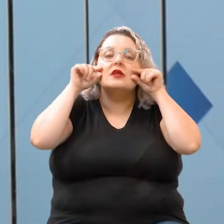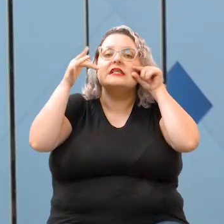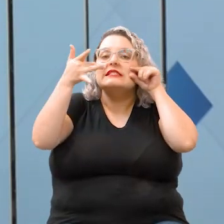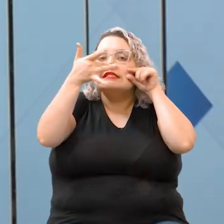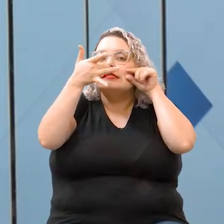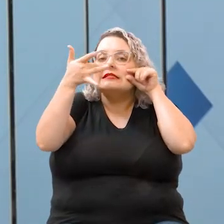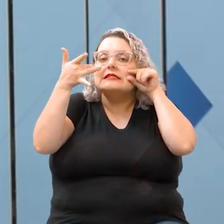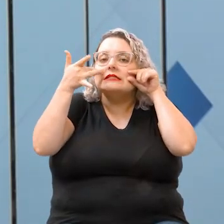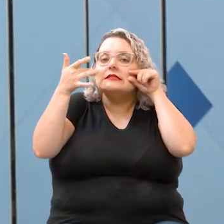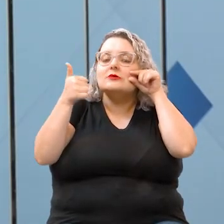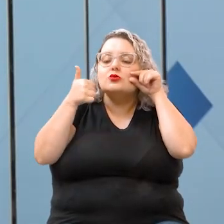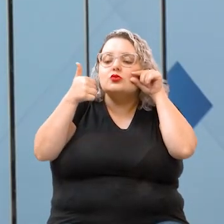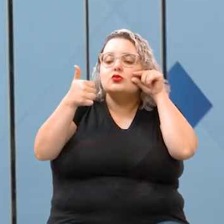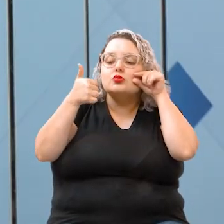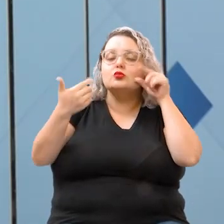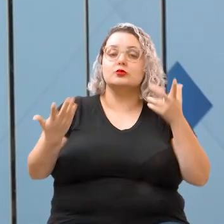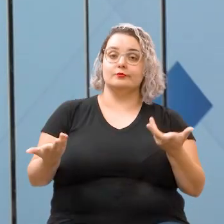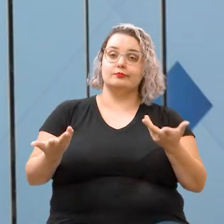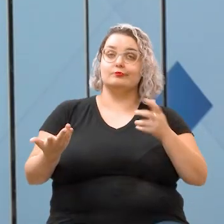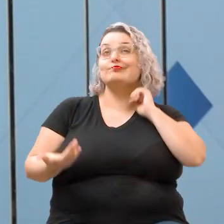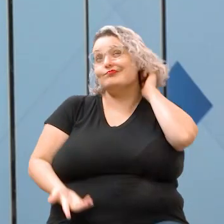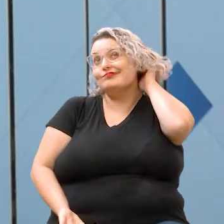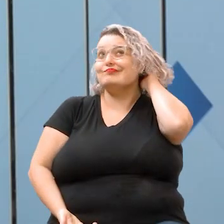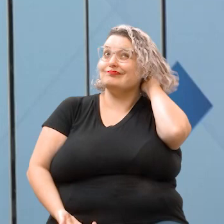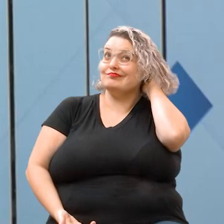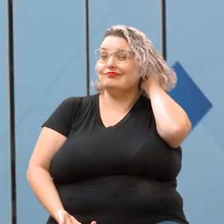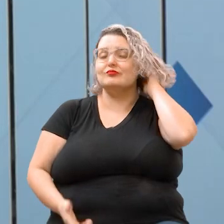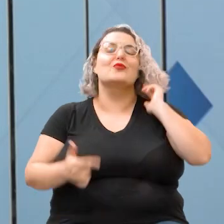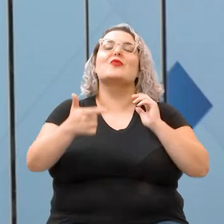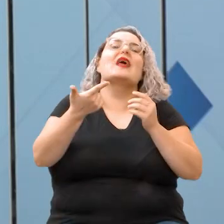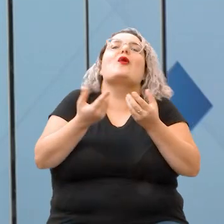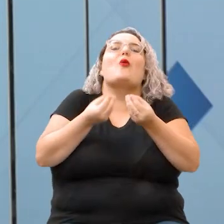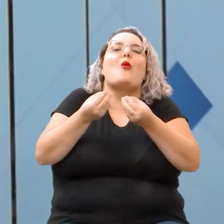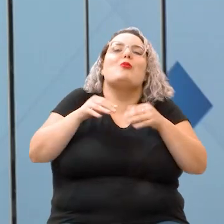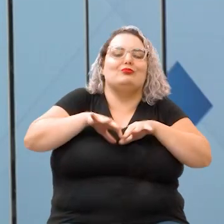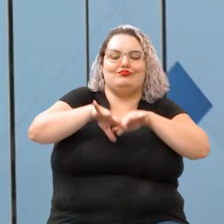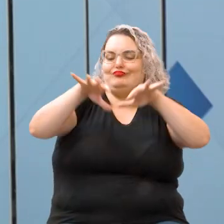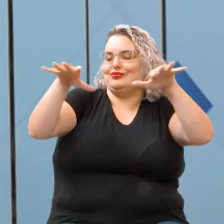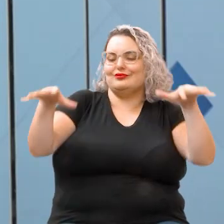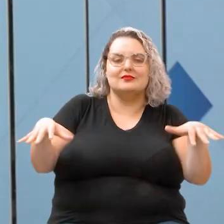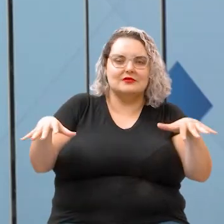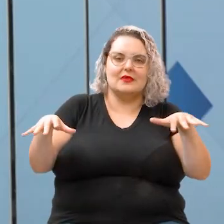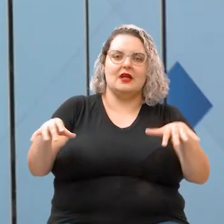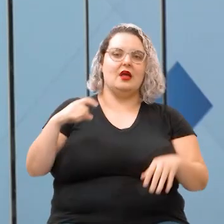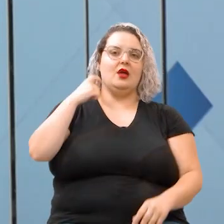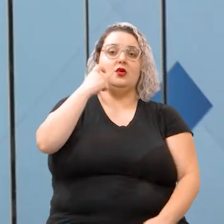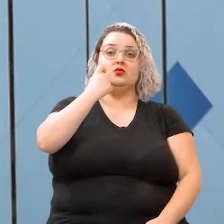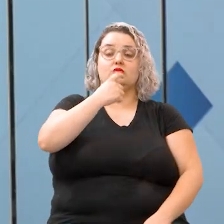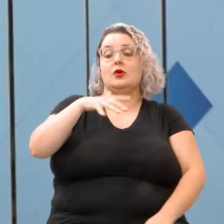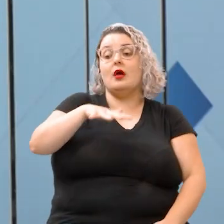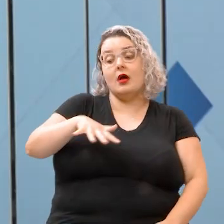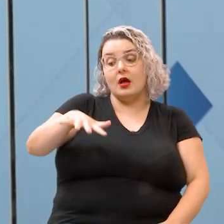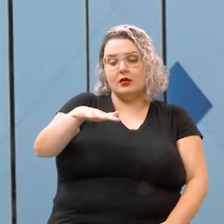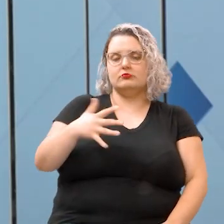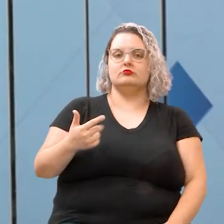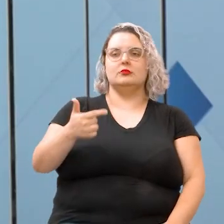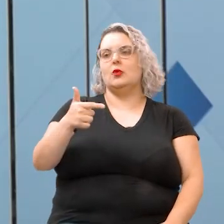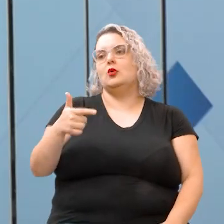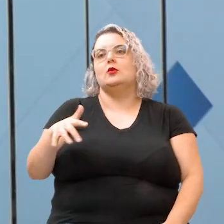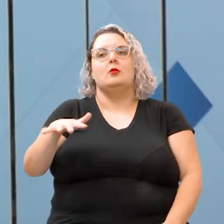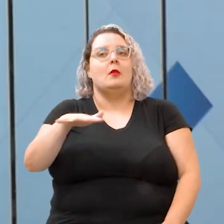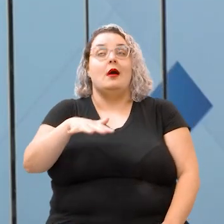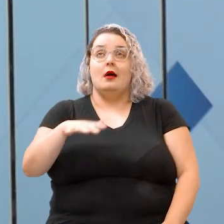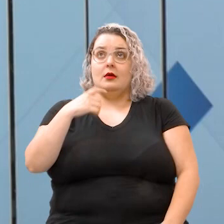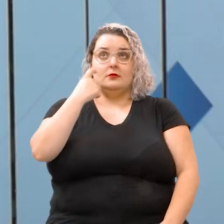saudável. Eu acho que coexiste, né, não tem como a odontologia, né, não existe uma área